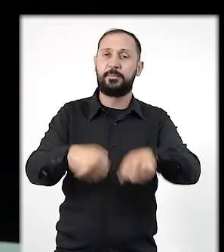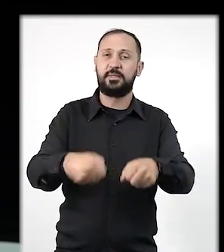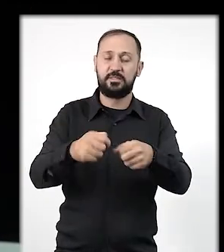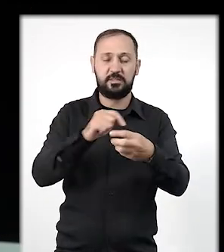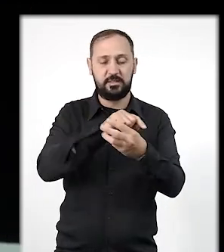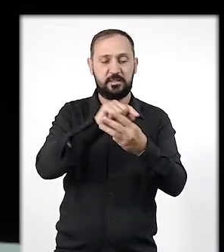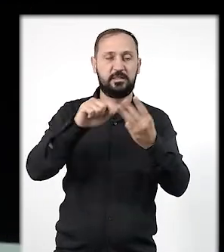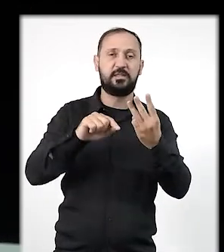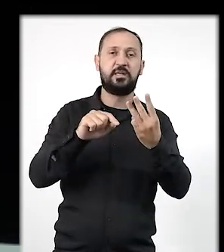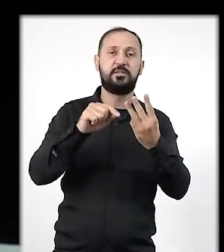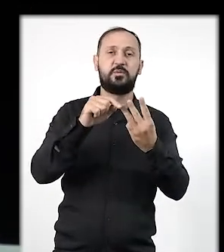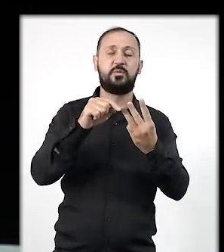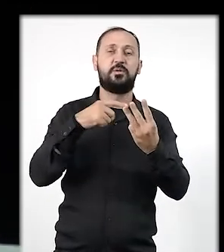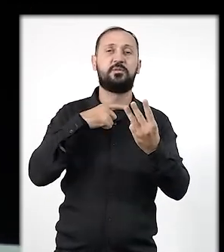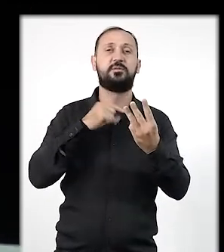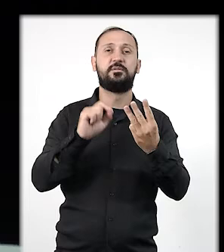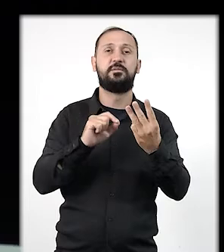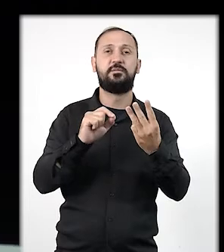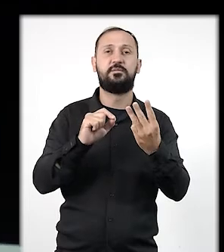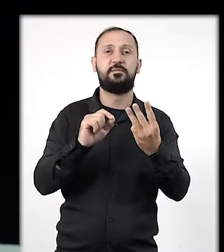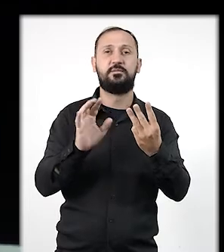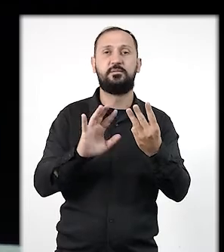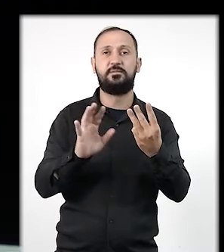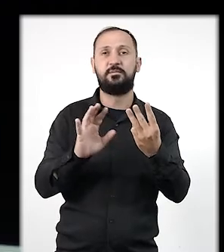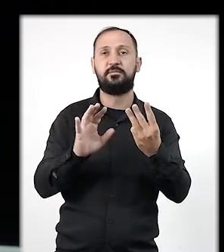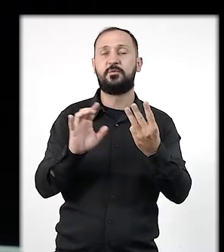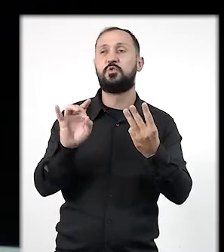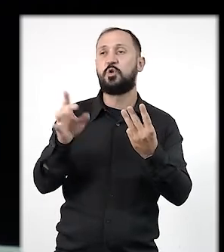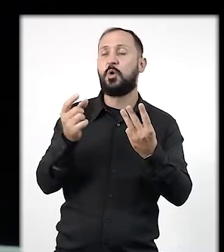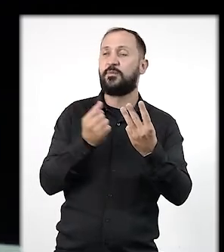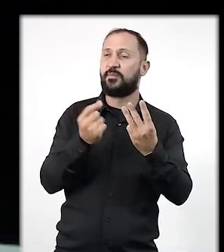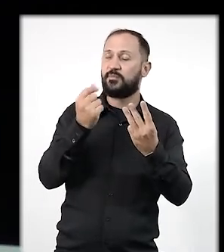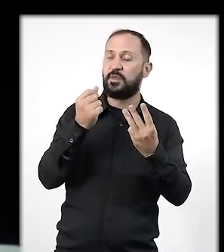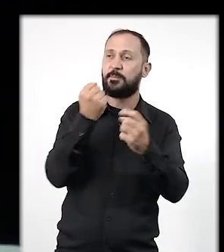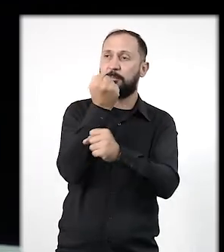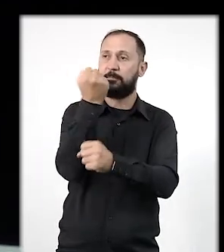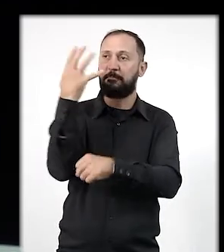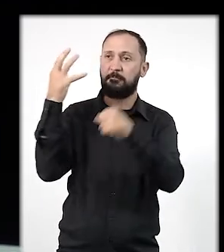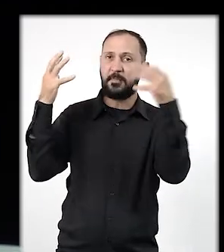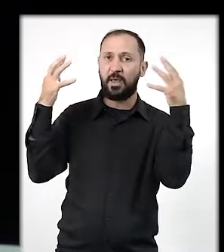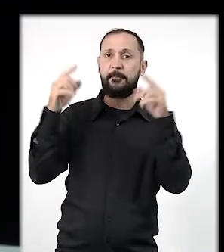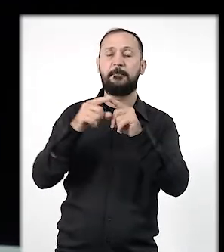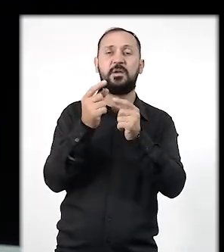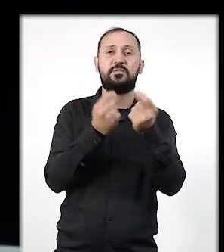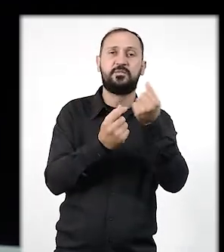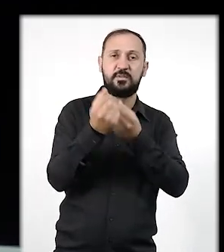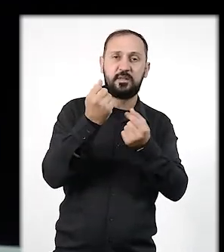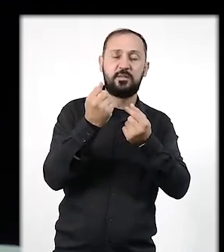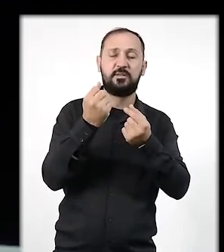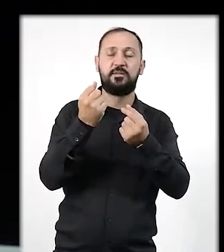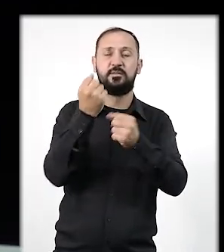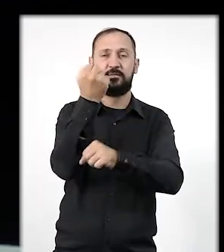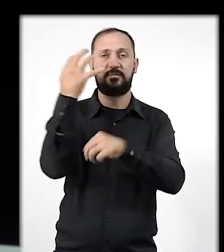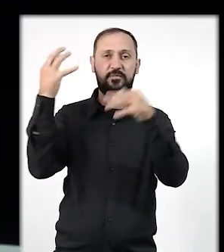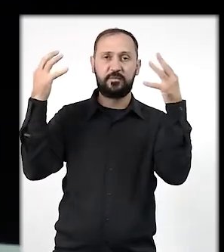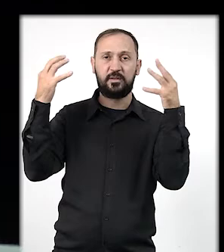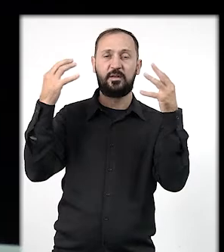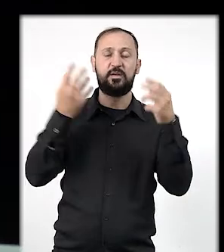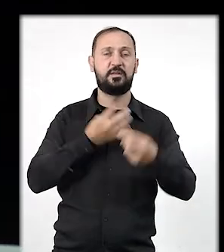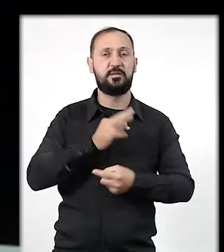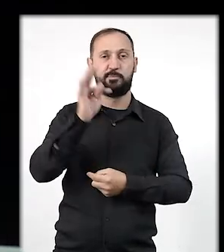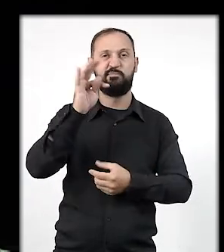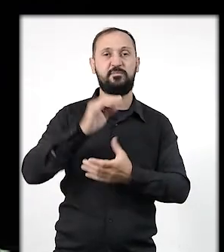três fatores, na verdade. Não apenas a questão financeira e meio ambiente, mas financeiro, meio ambiente e